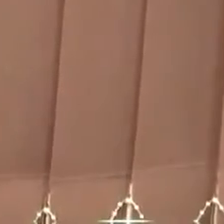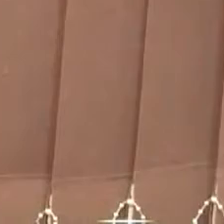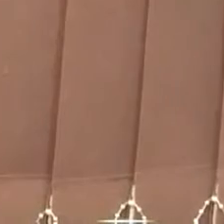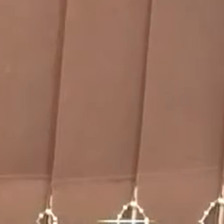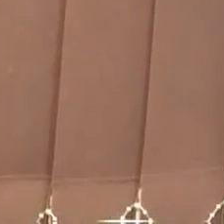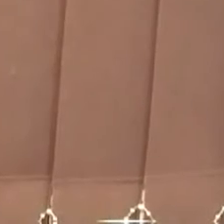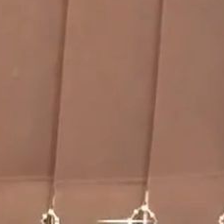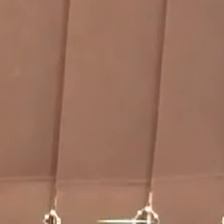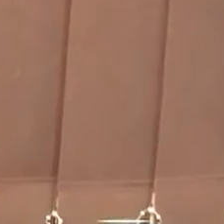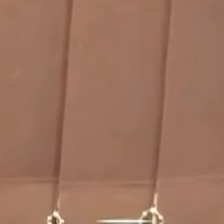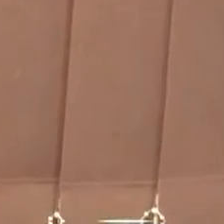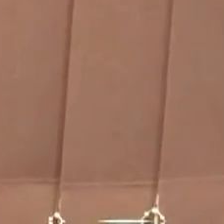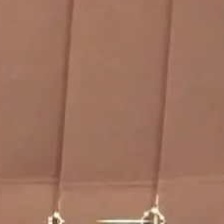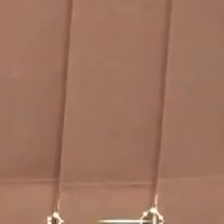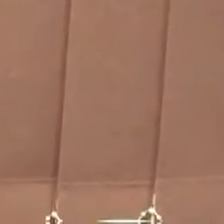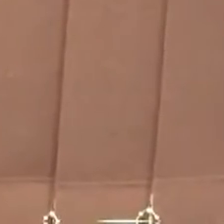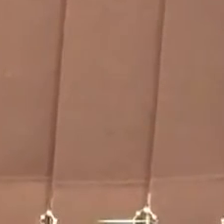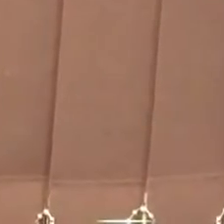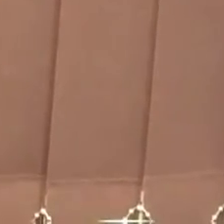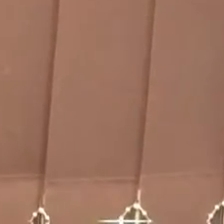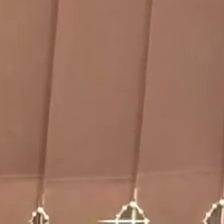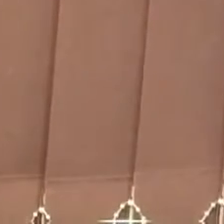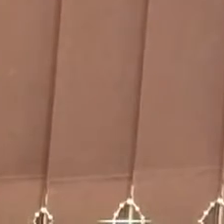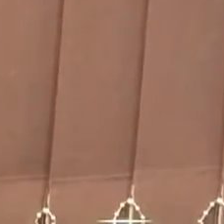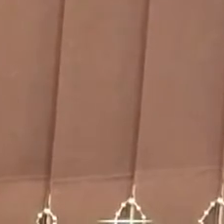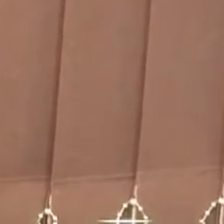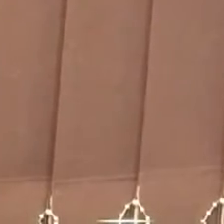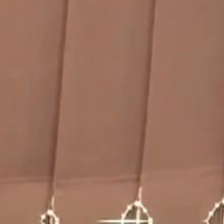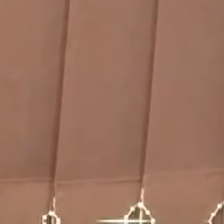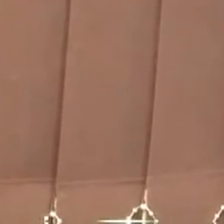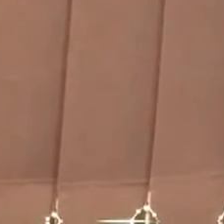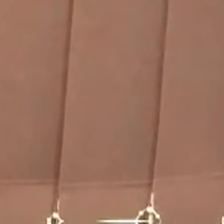muito das suas observações, viu? Você é realmente um